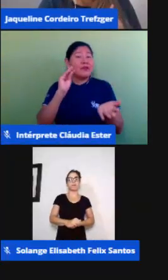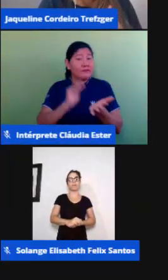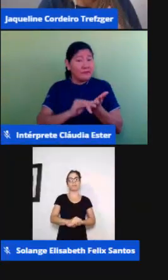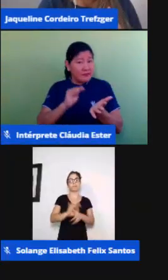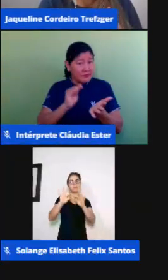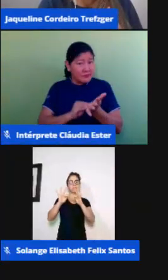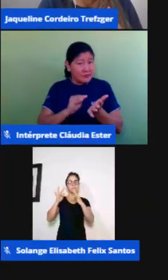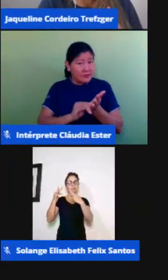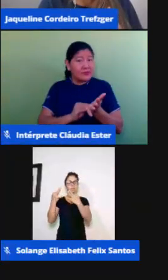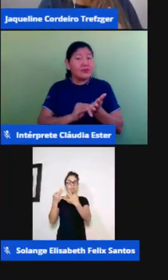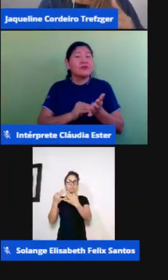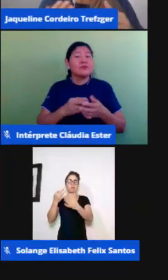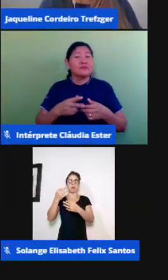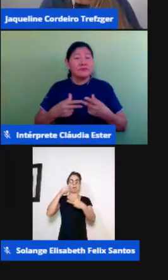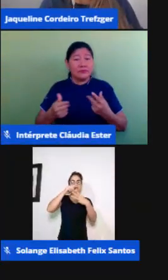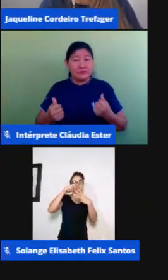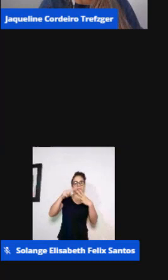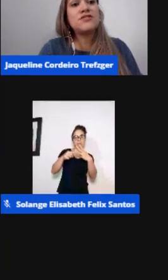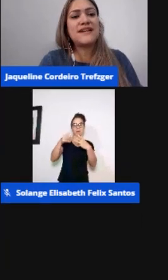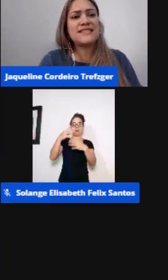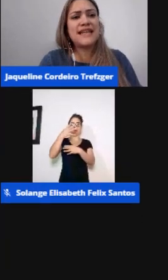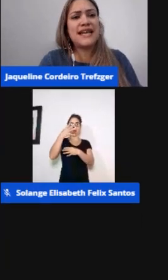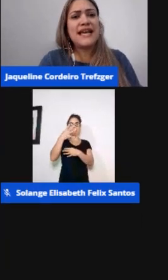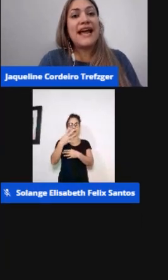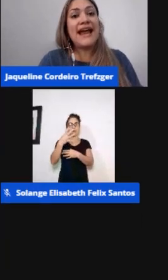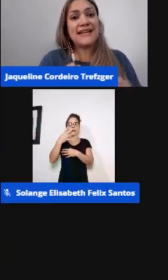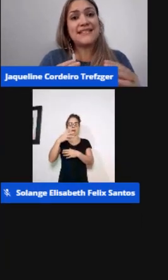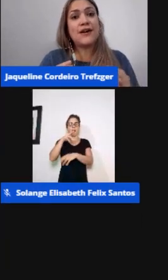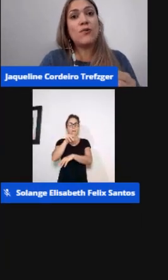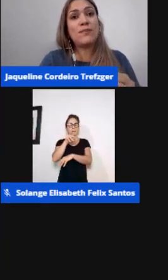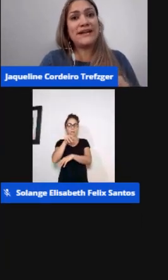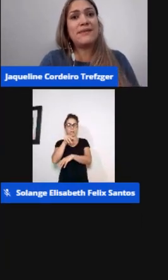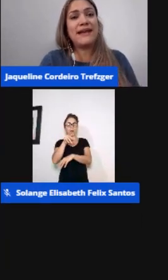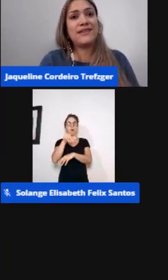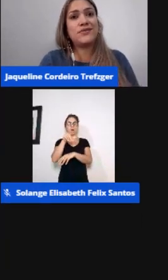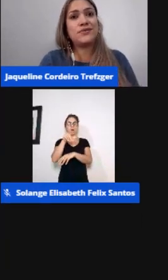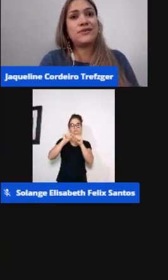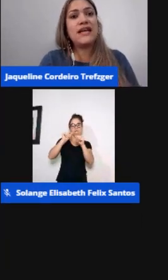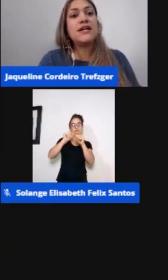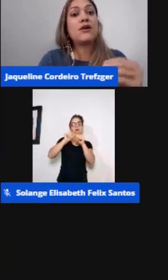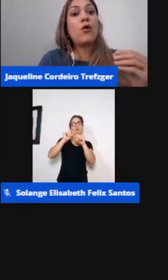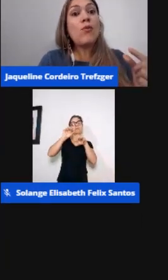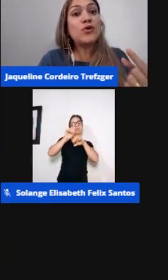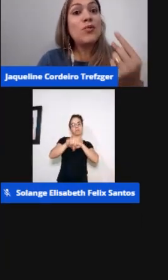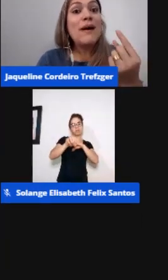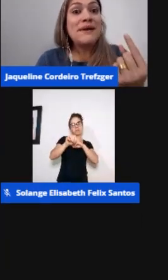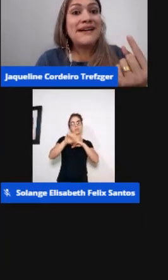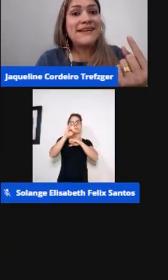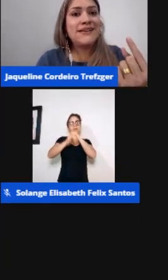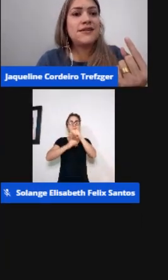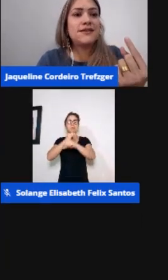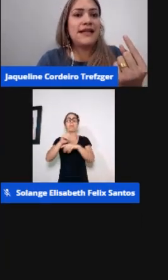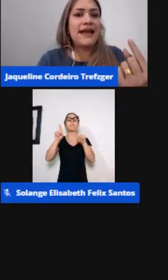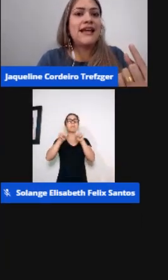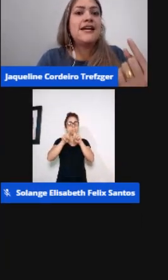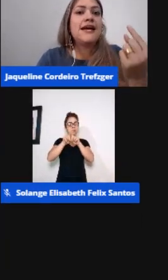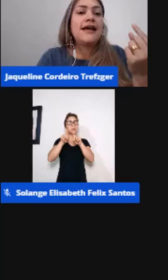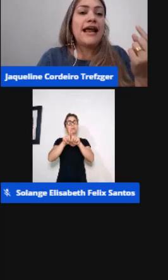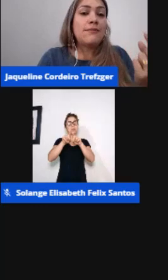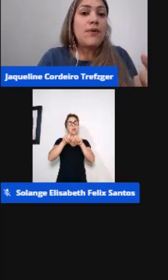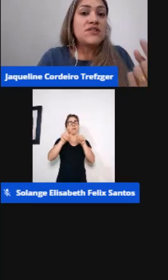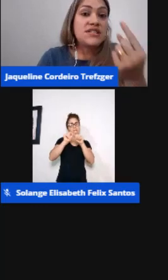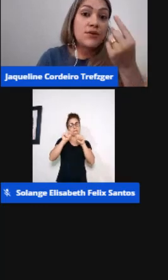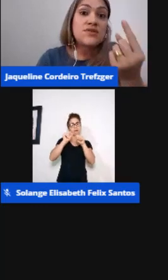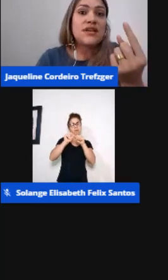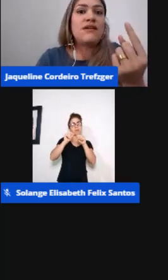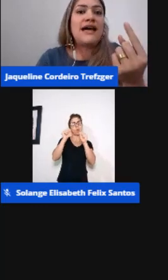que faz o ensino remoto e nós precisamos fazer esse acompanhamento, né? E como que uma mãe, né?